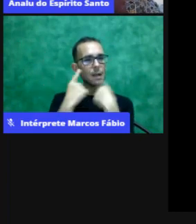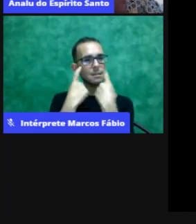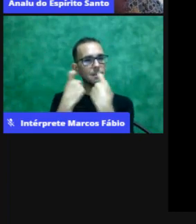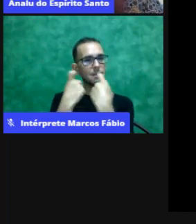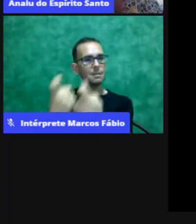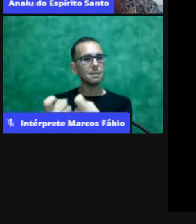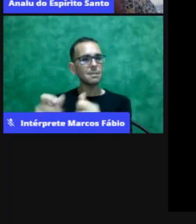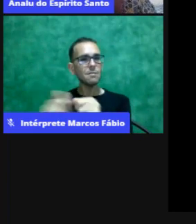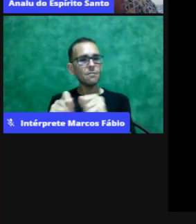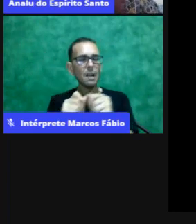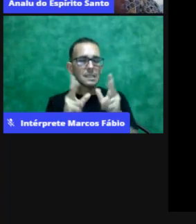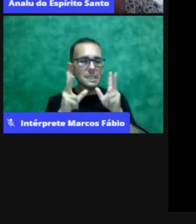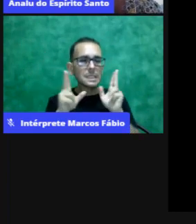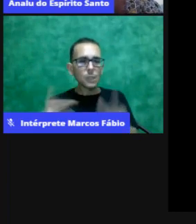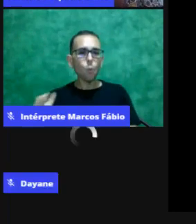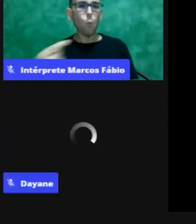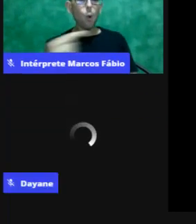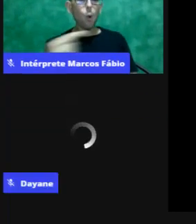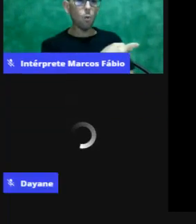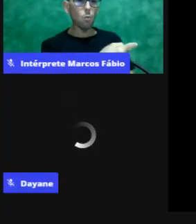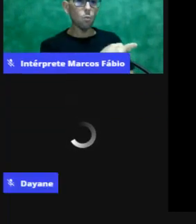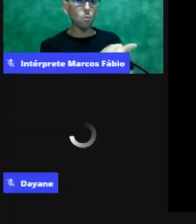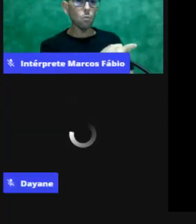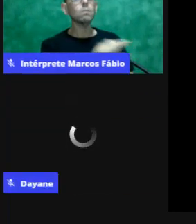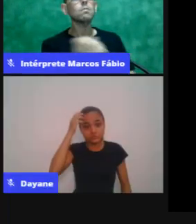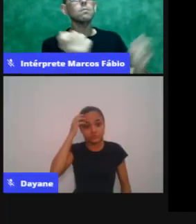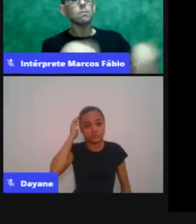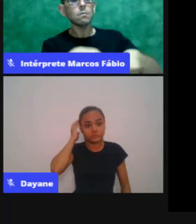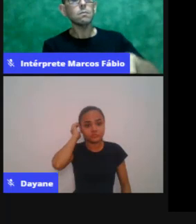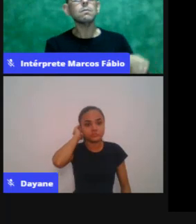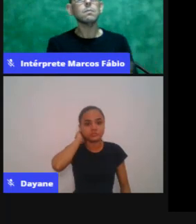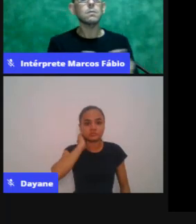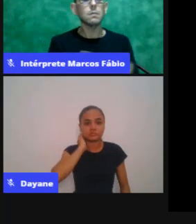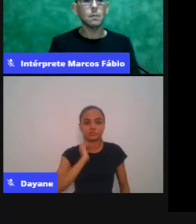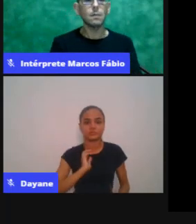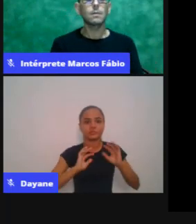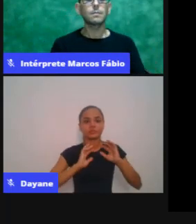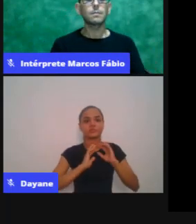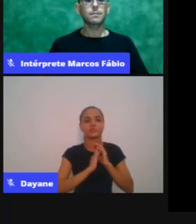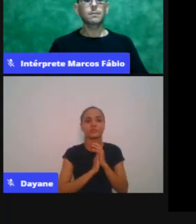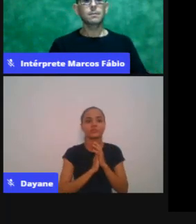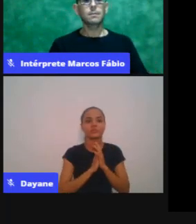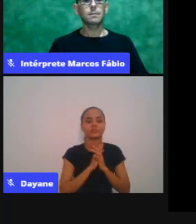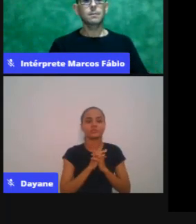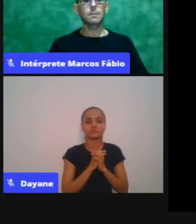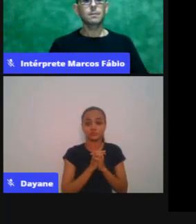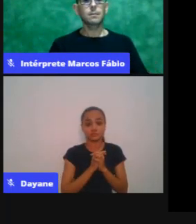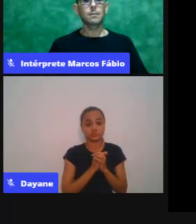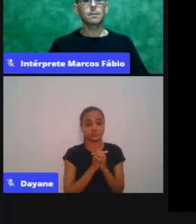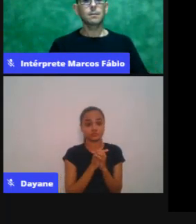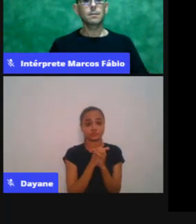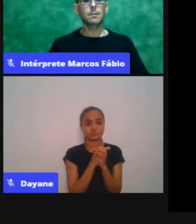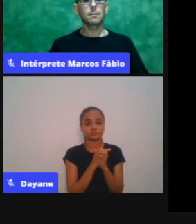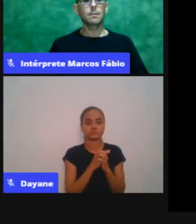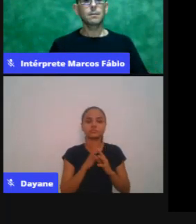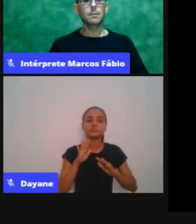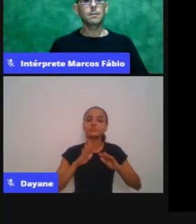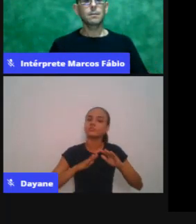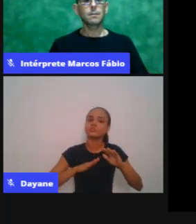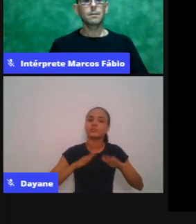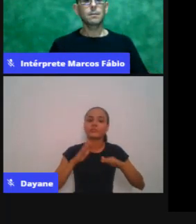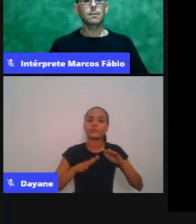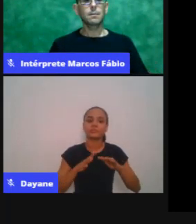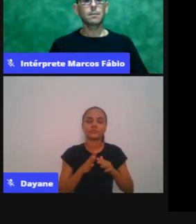o mesmo papel de algum desses aí, que de repente é legal você estar lá mostrando, olha, eu uso esse